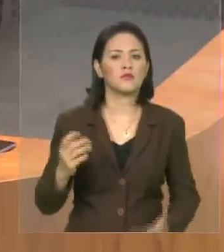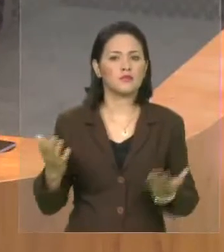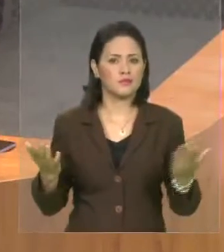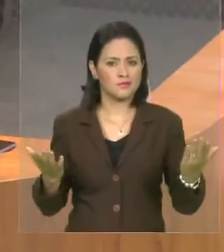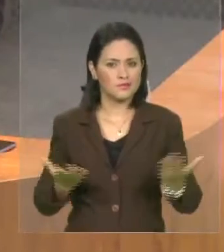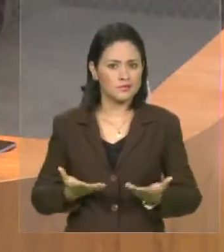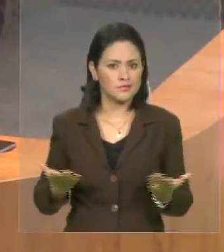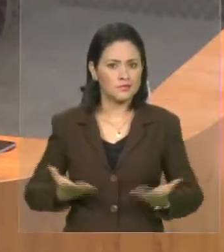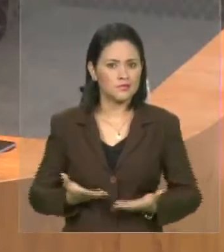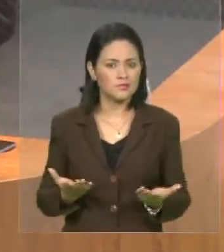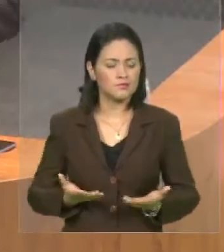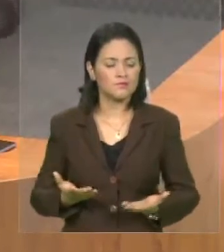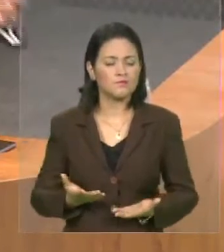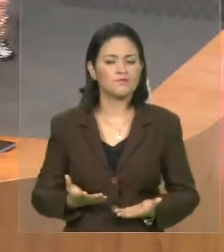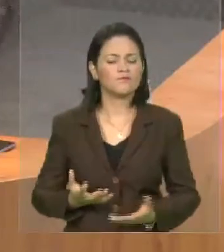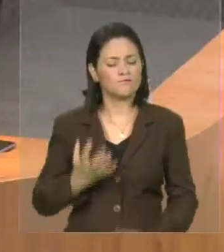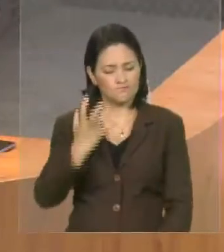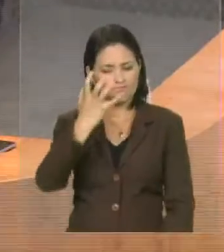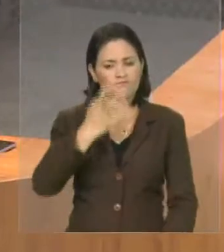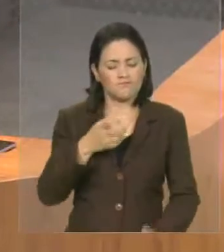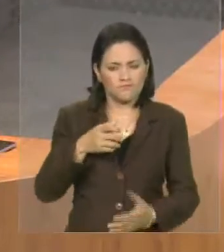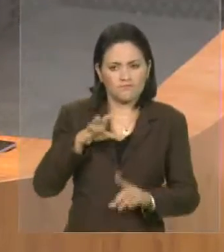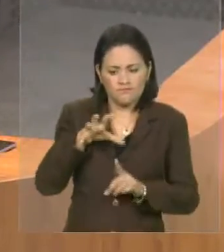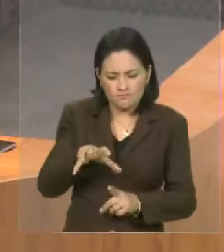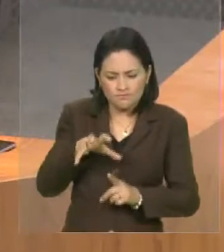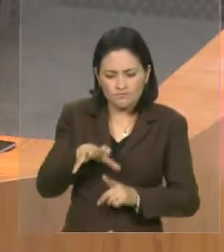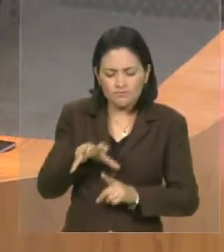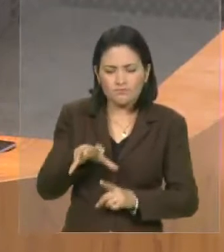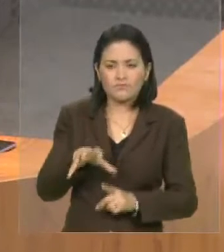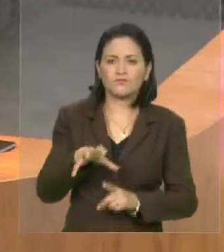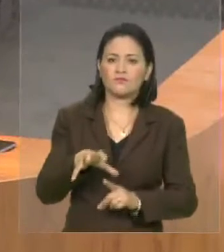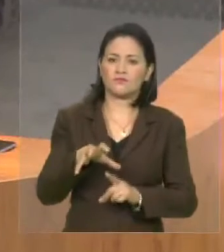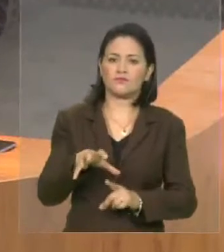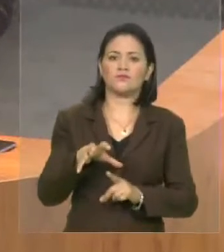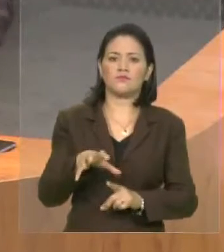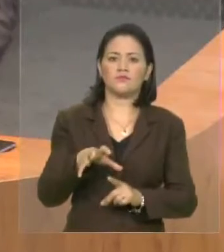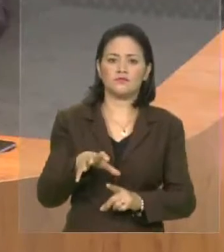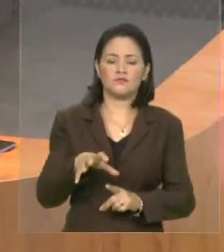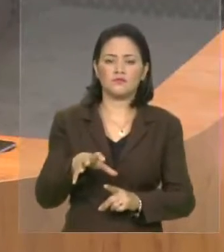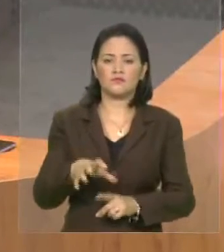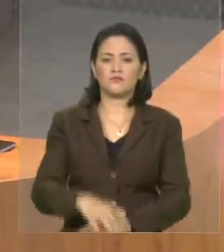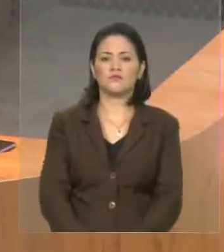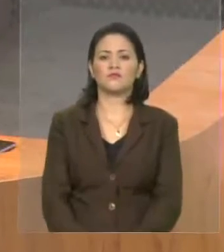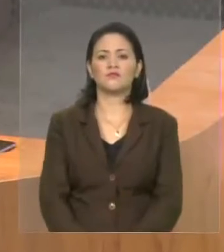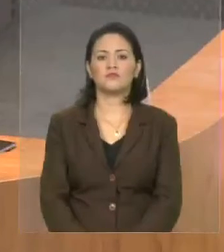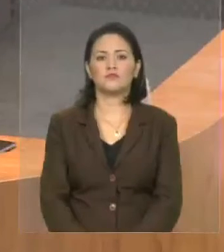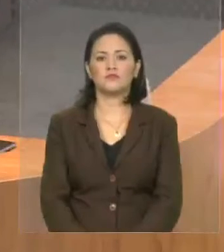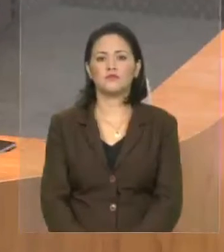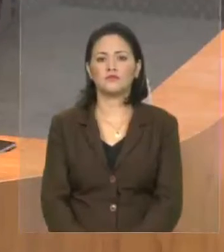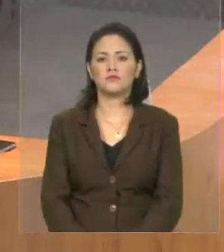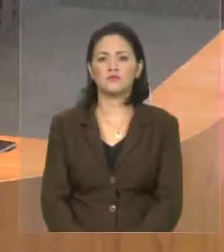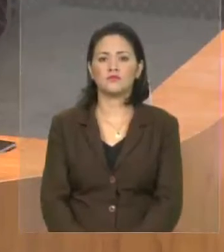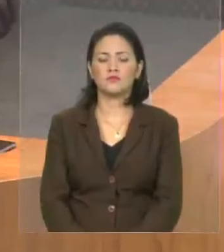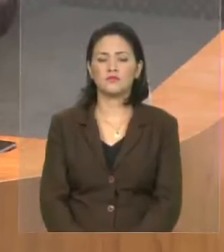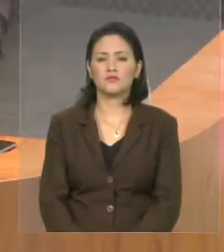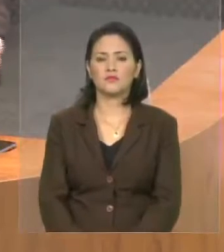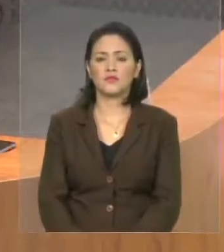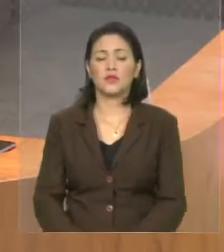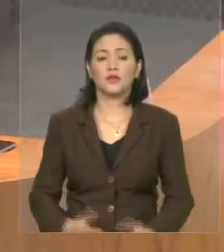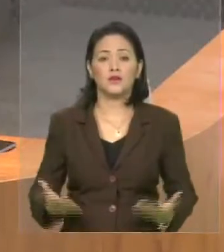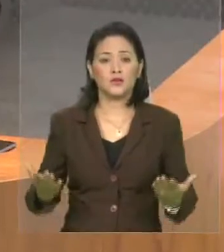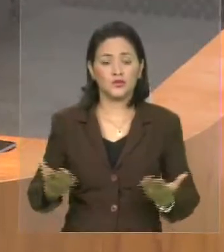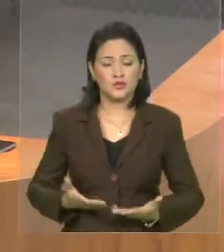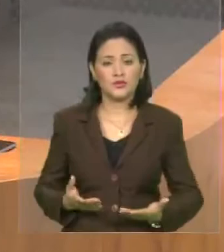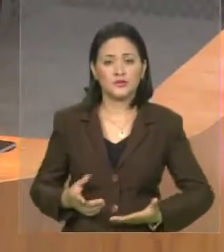do que nunca. Os leões estão ferozes, os leões estão